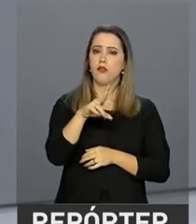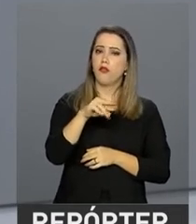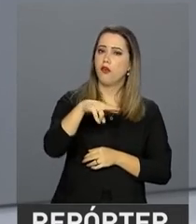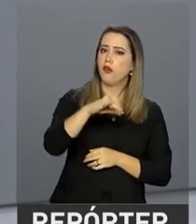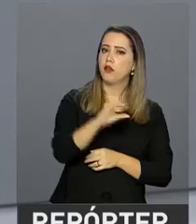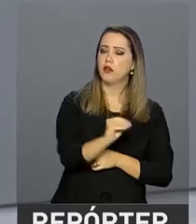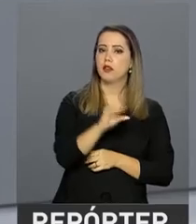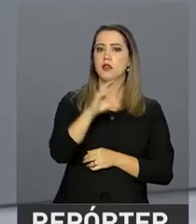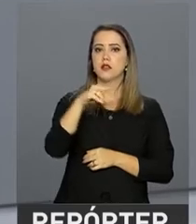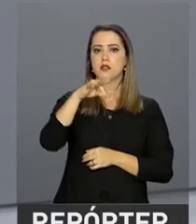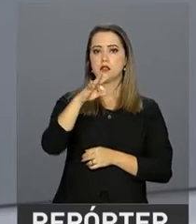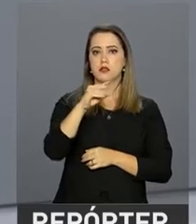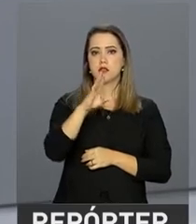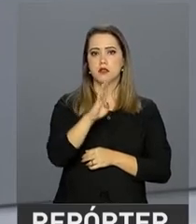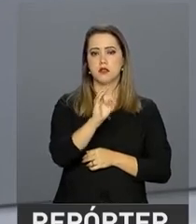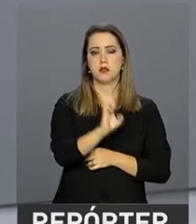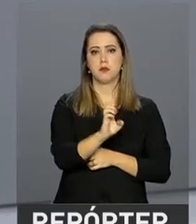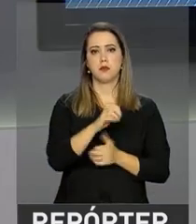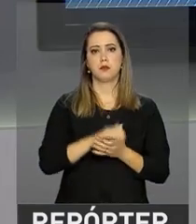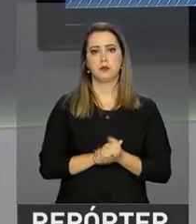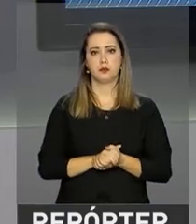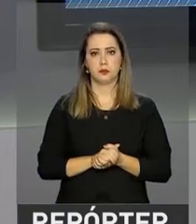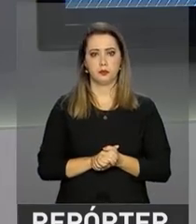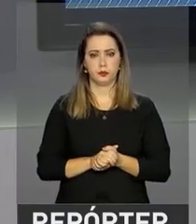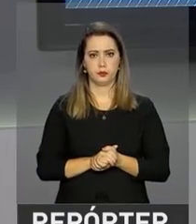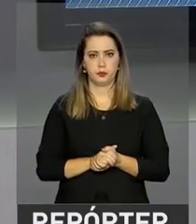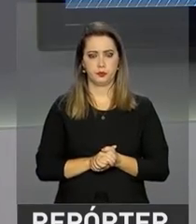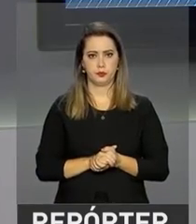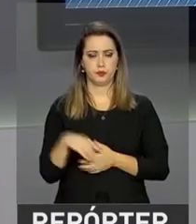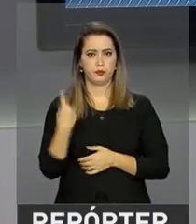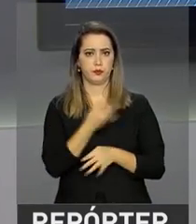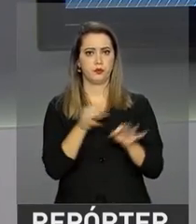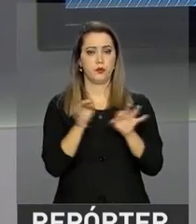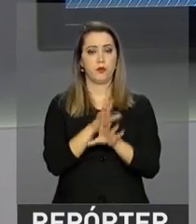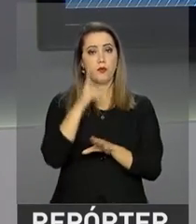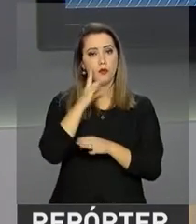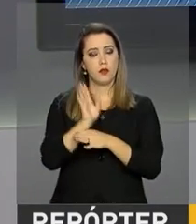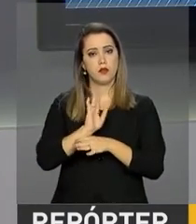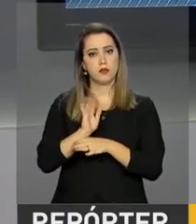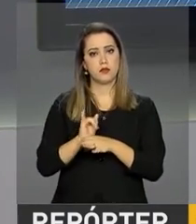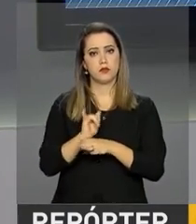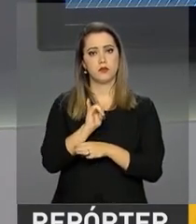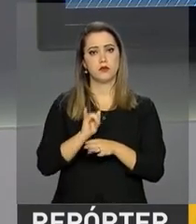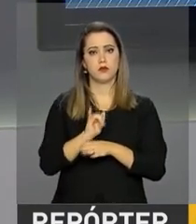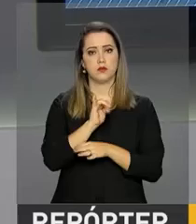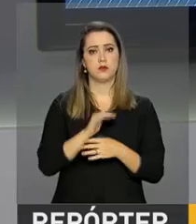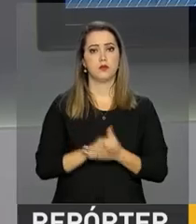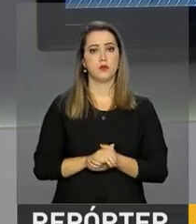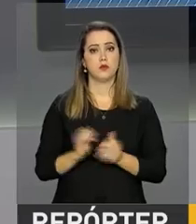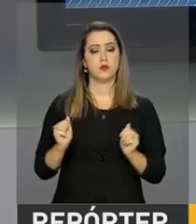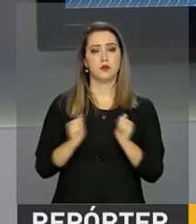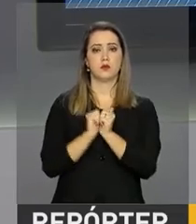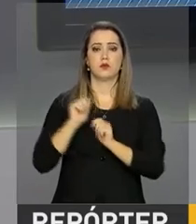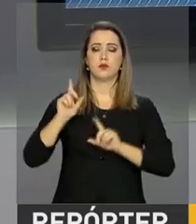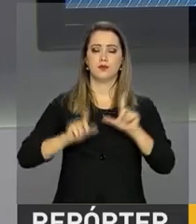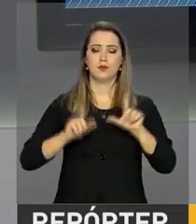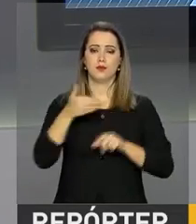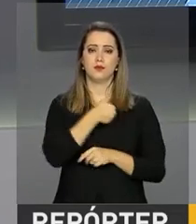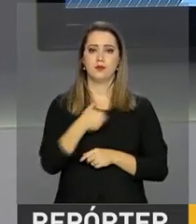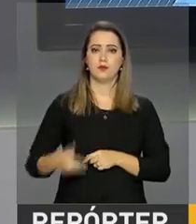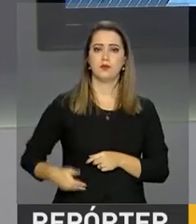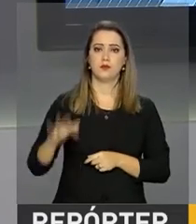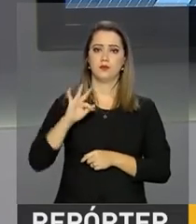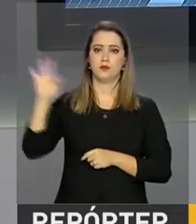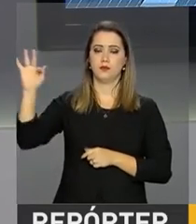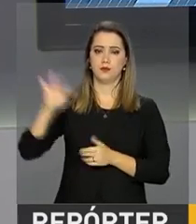embratel e sercomtel e nós ficamos por aqui você pode rever as reportagens no youtube continue na nbr